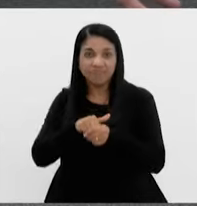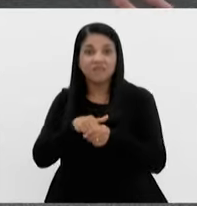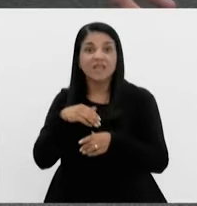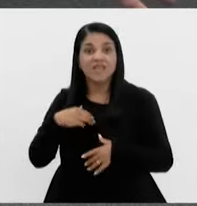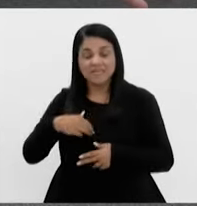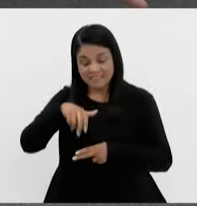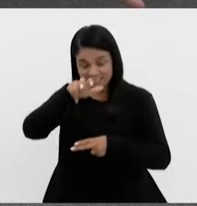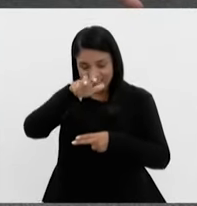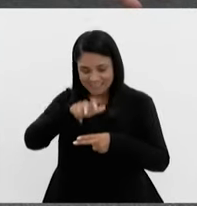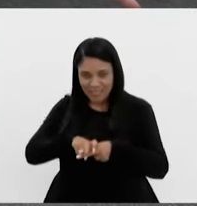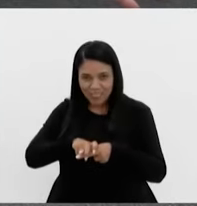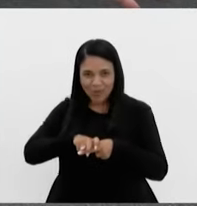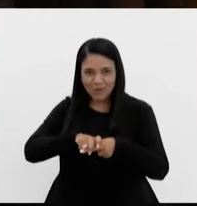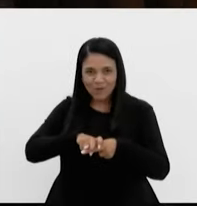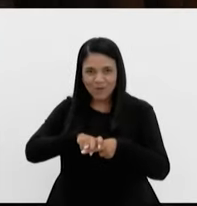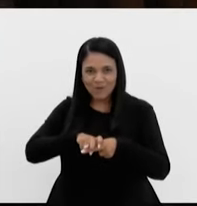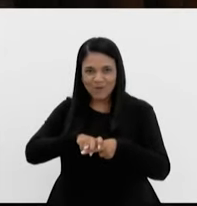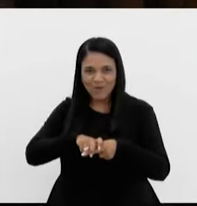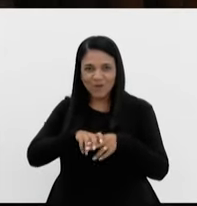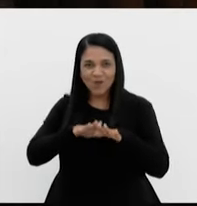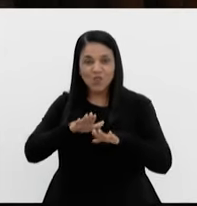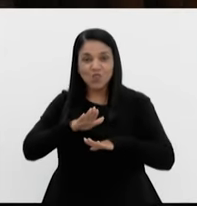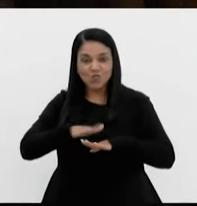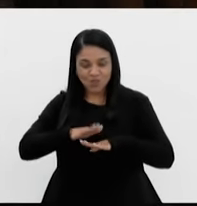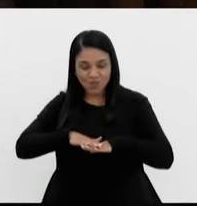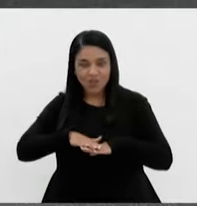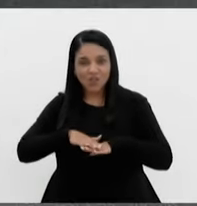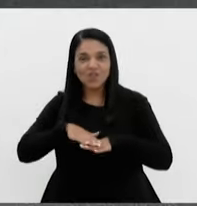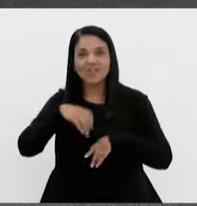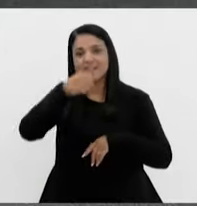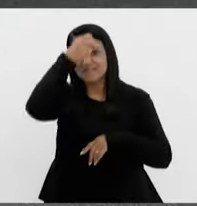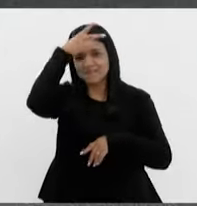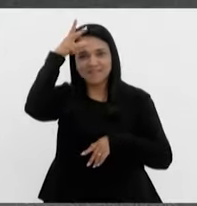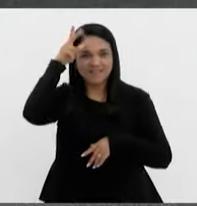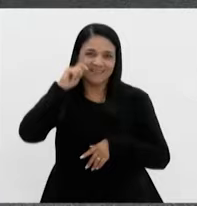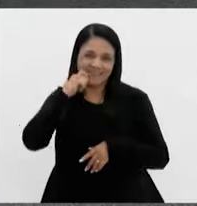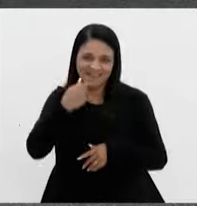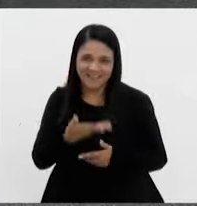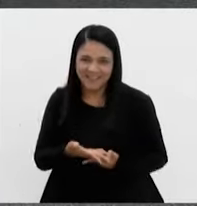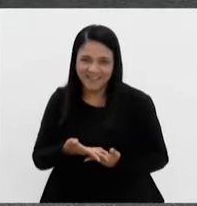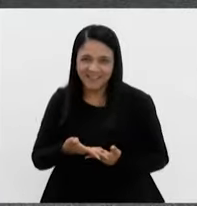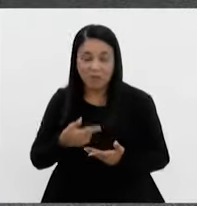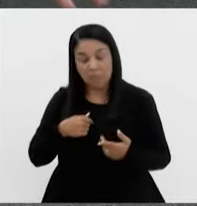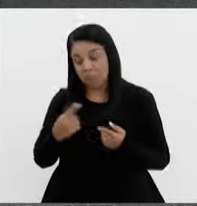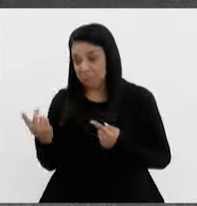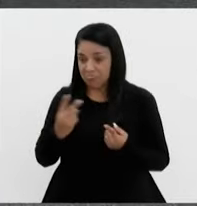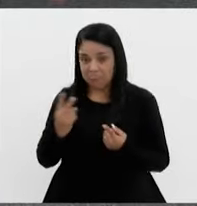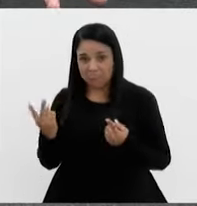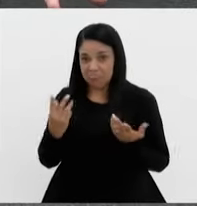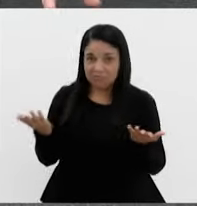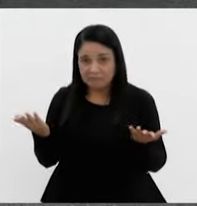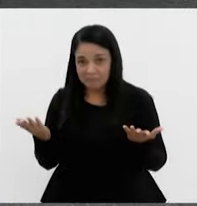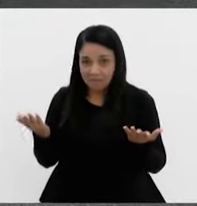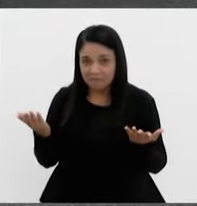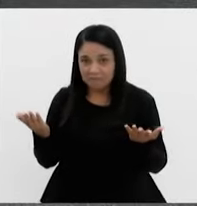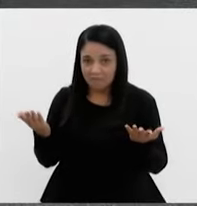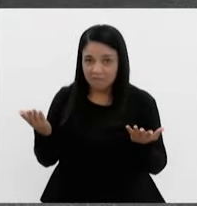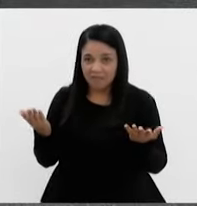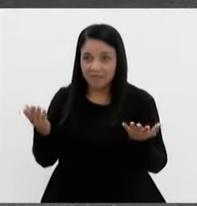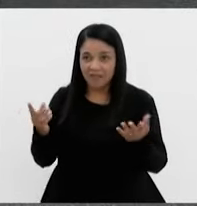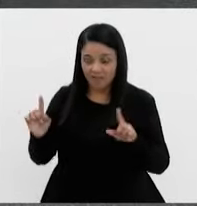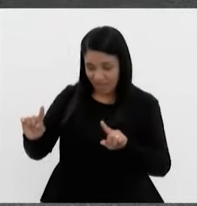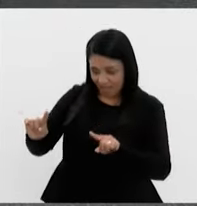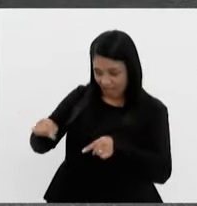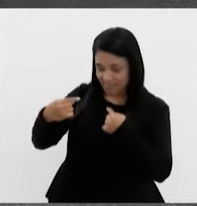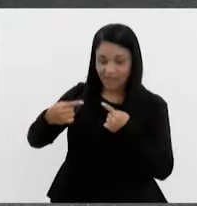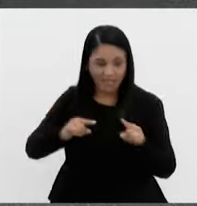Eduardo paz e aí ô Eduardo pai sentou no colo dele eu não sei E aí fica atacando a gente na